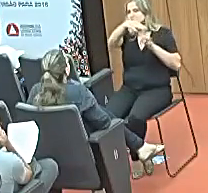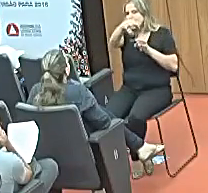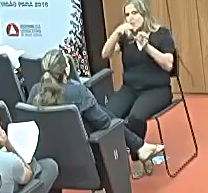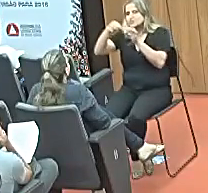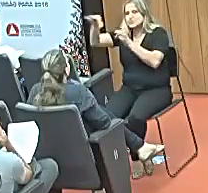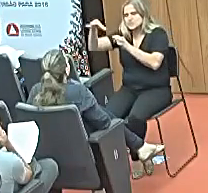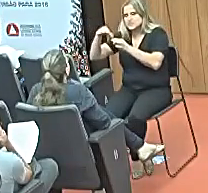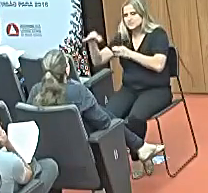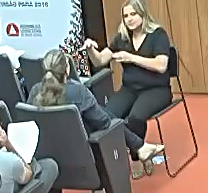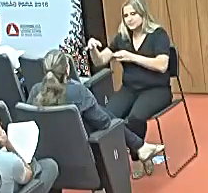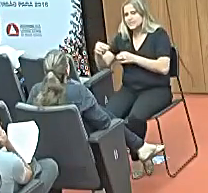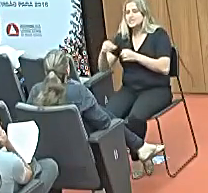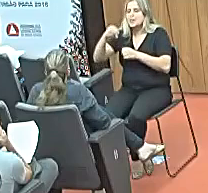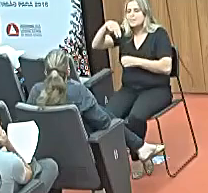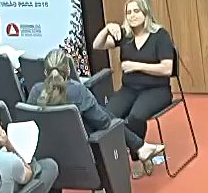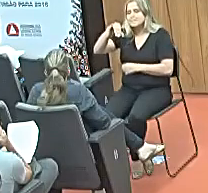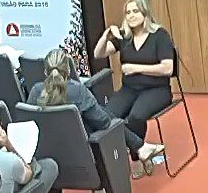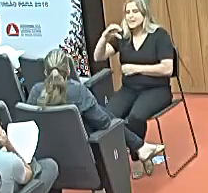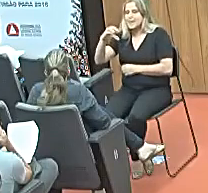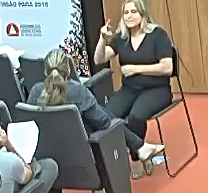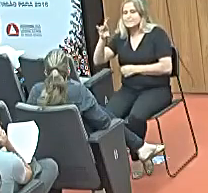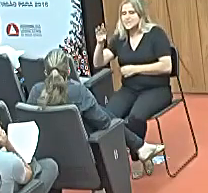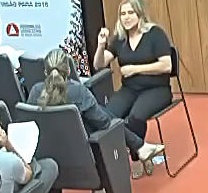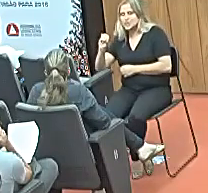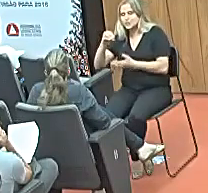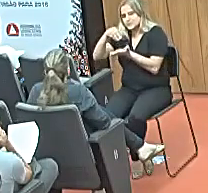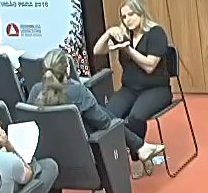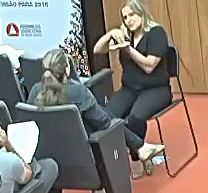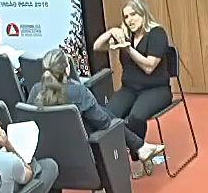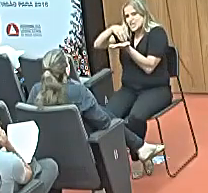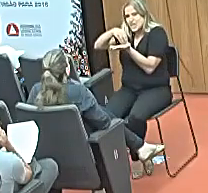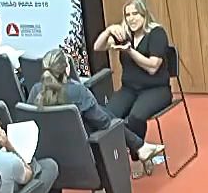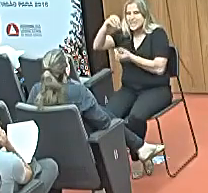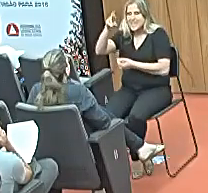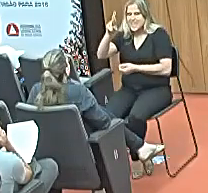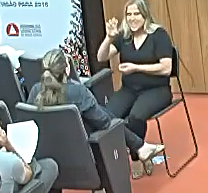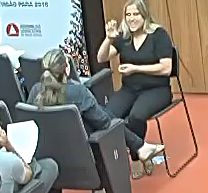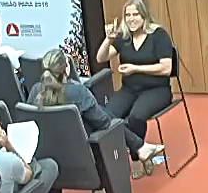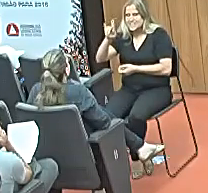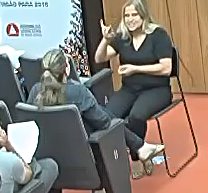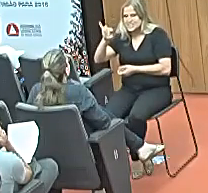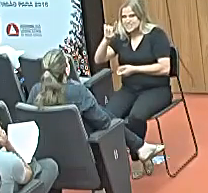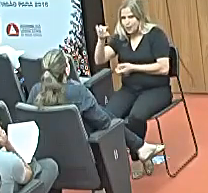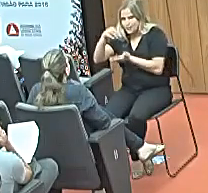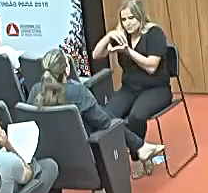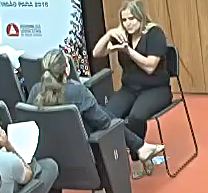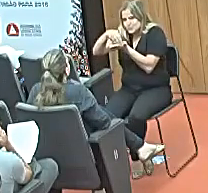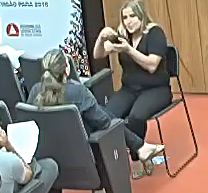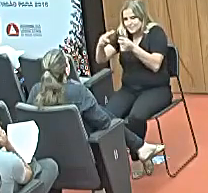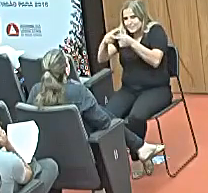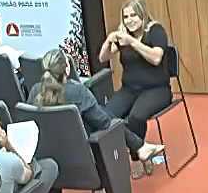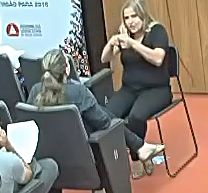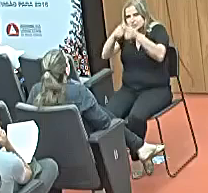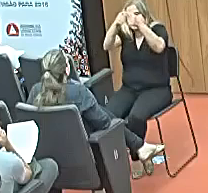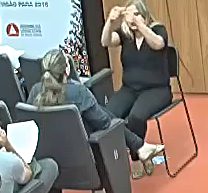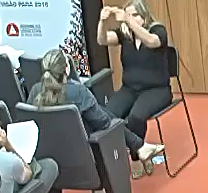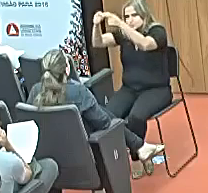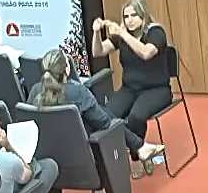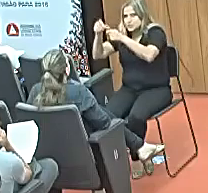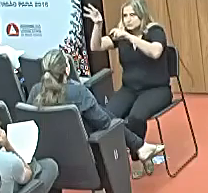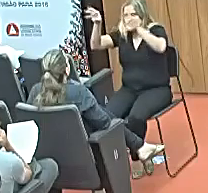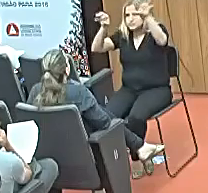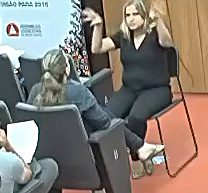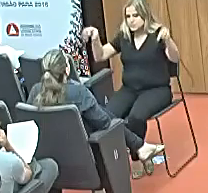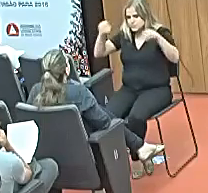a ocorrer nas microrregiões para que a gente possa na revisão do ppa g paro o próximo ciclo é que esse ciclo se